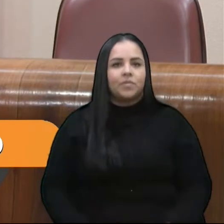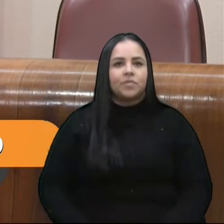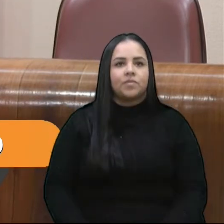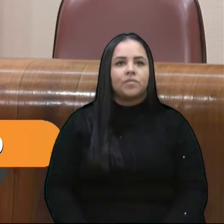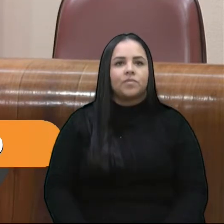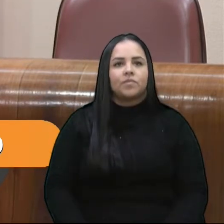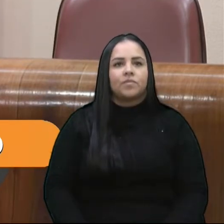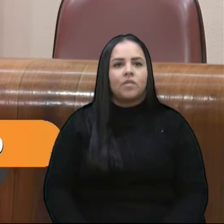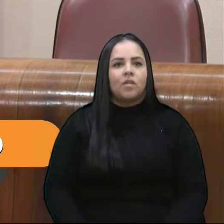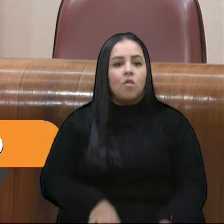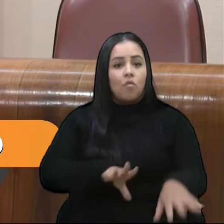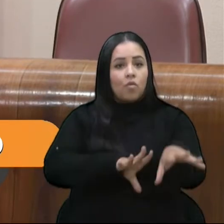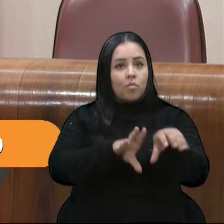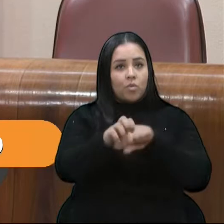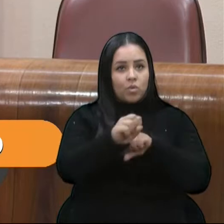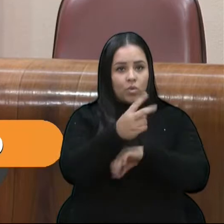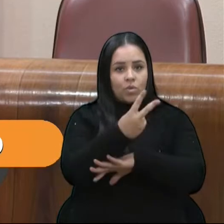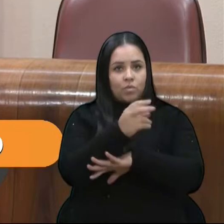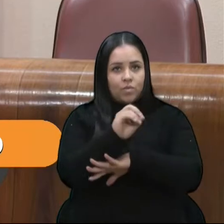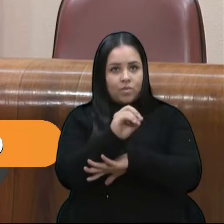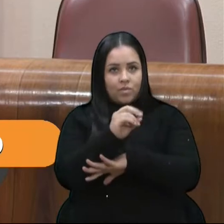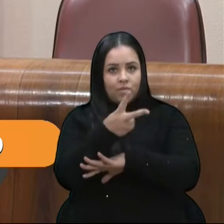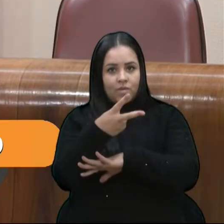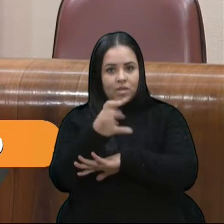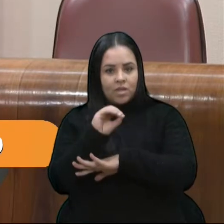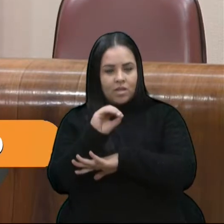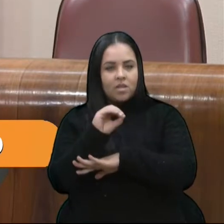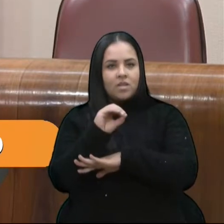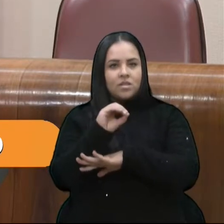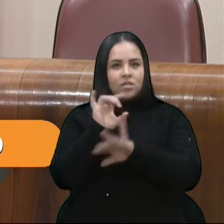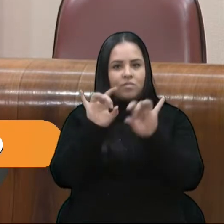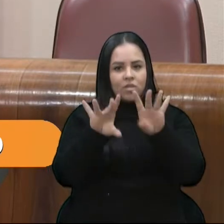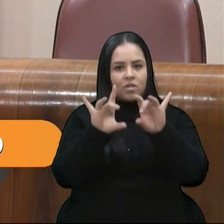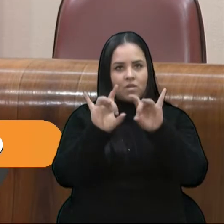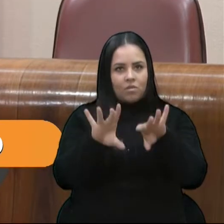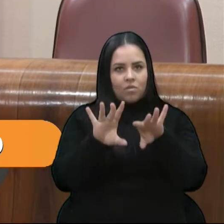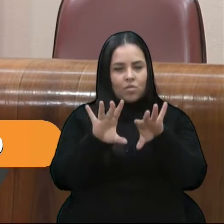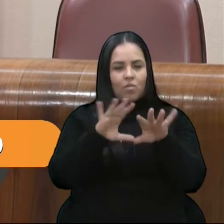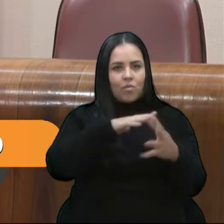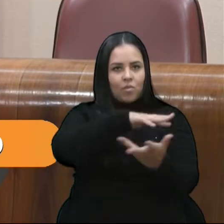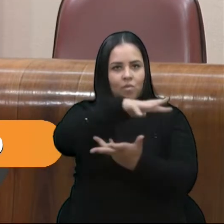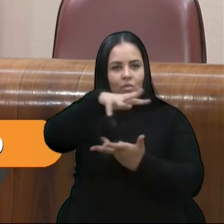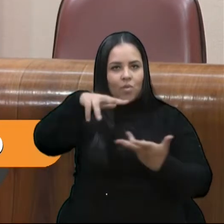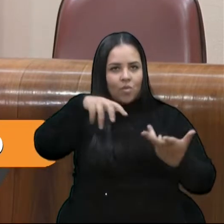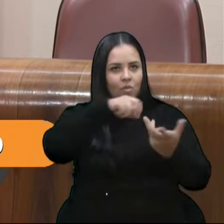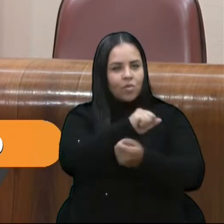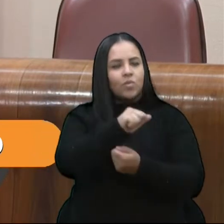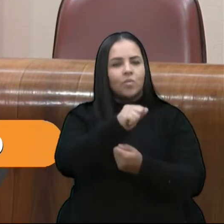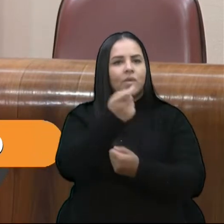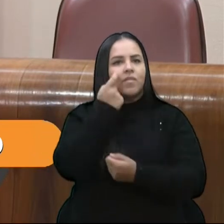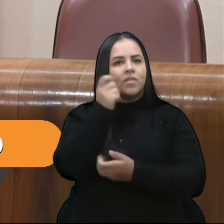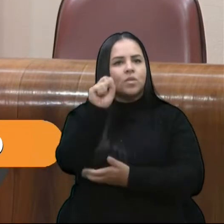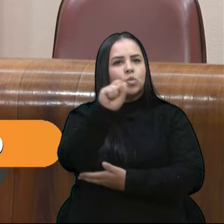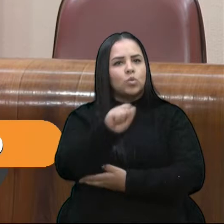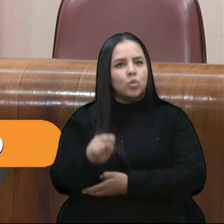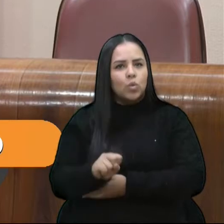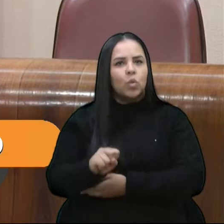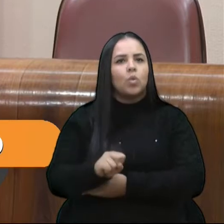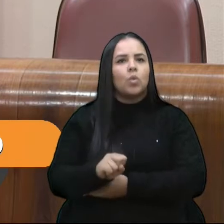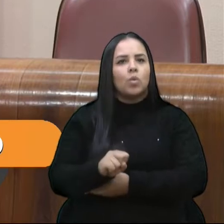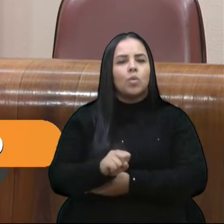Concluiu em 2020 a especialização internacional em Epistemologias do Sul. Por Buenos Aires, é